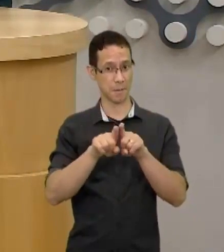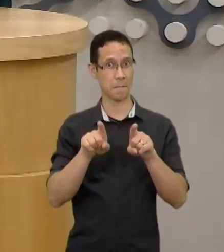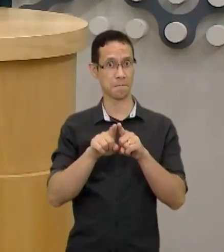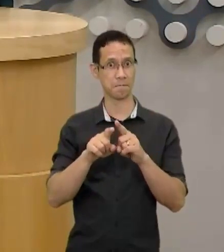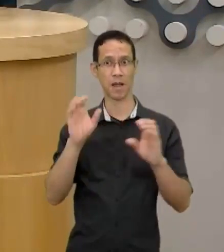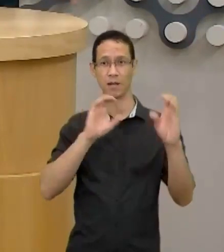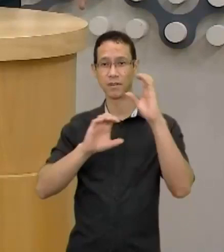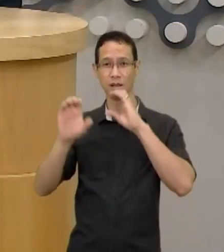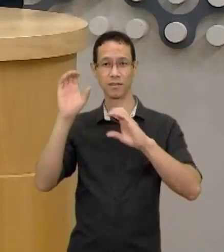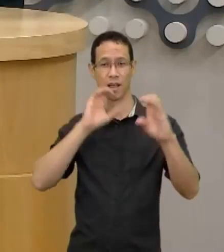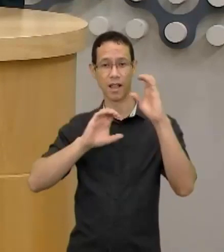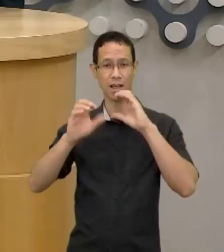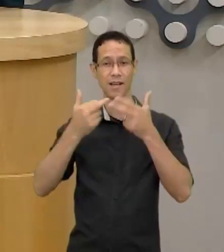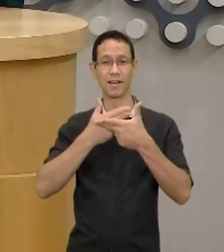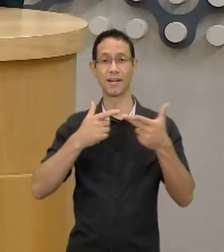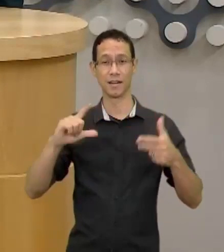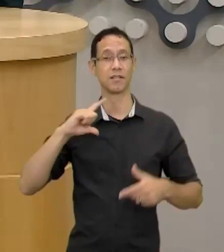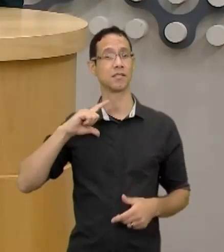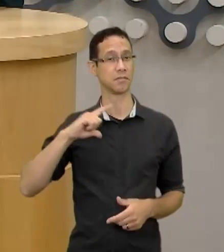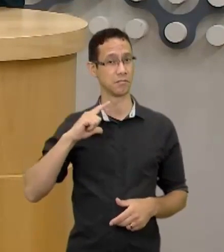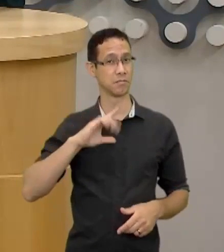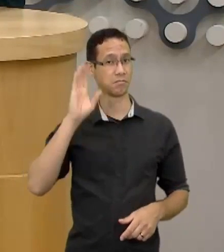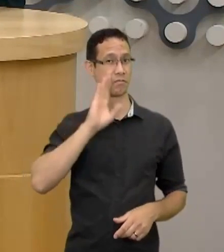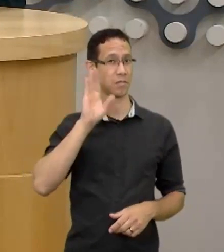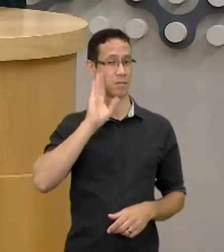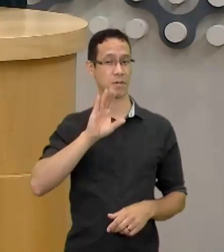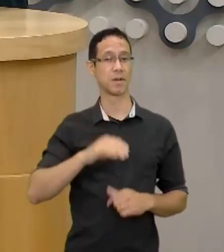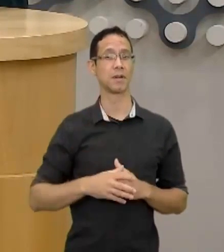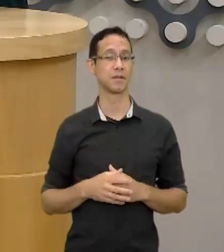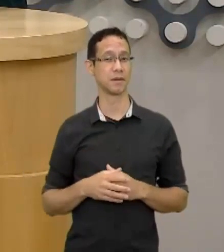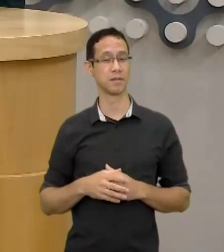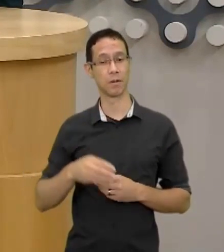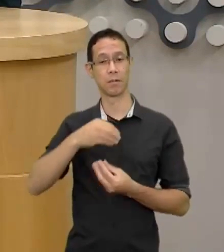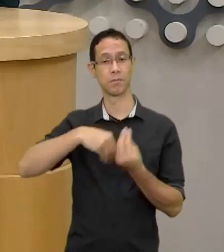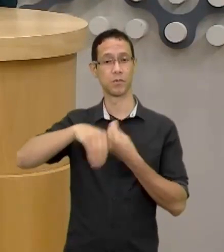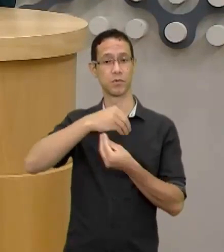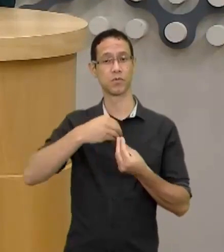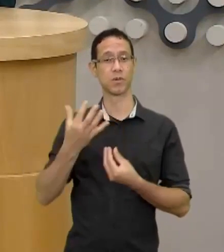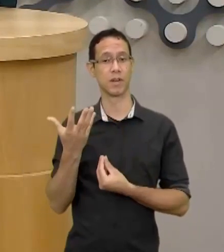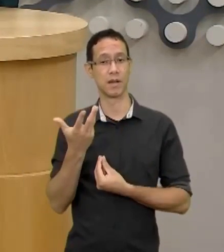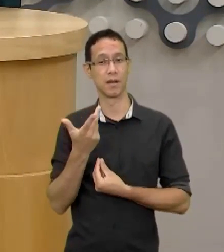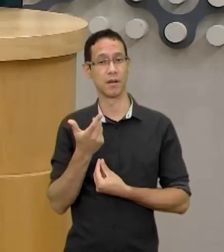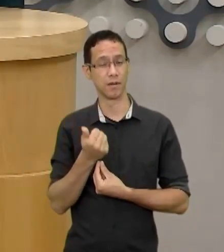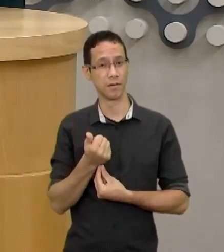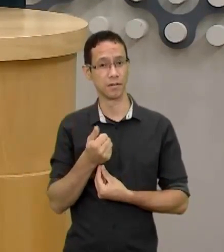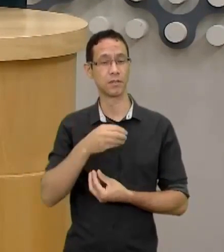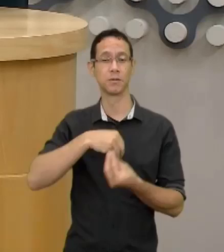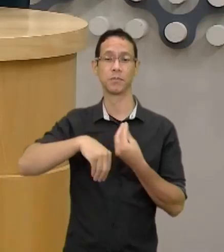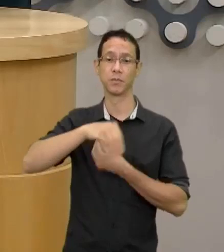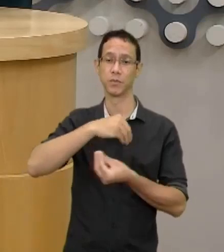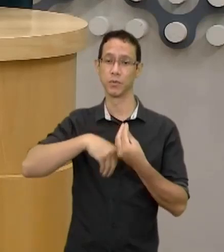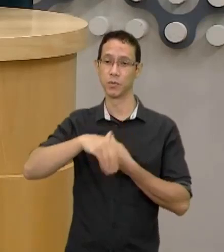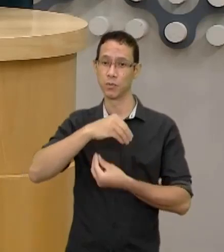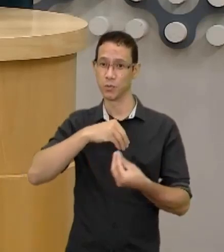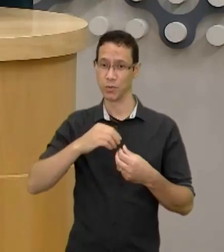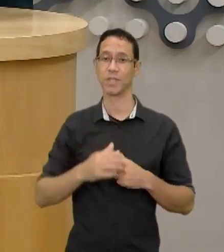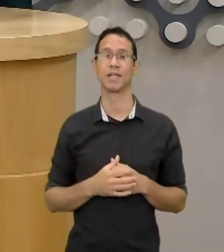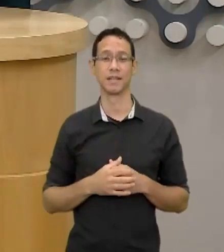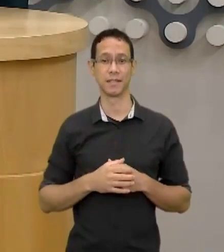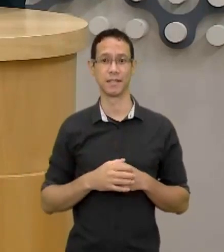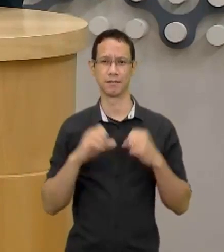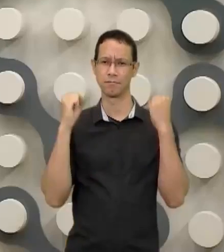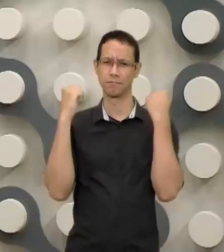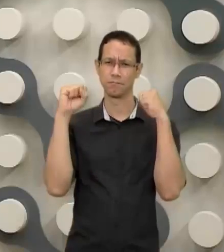cantada, os grandes épicos, né? Então é bacana isso, ou seja, essa mistura de artes com